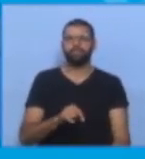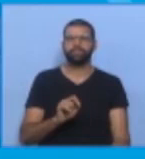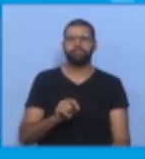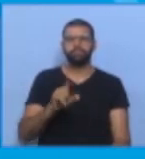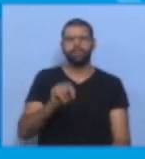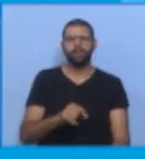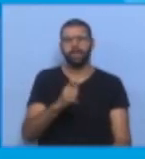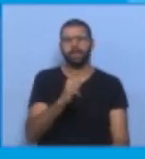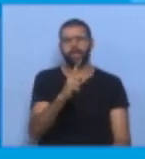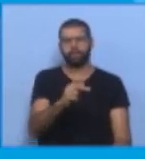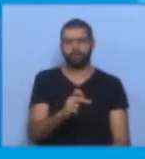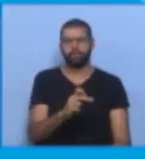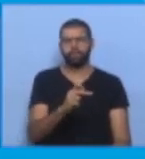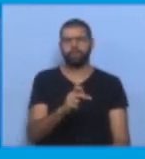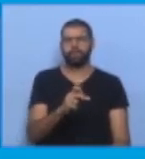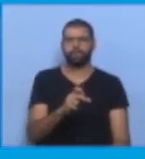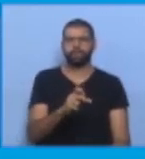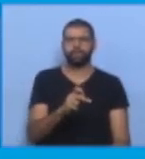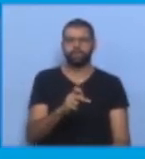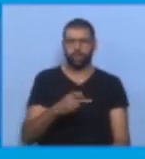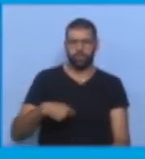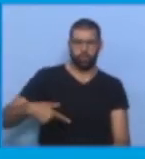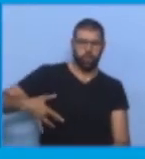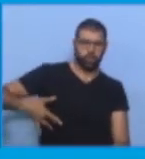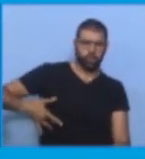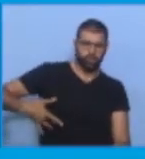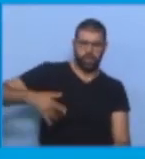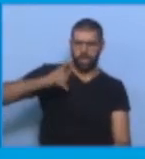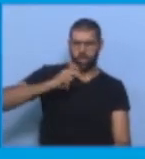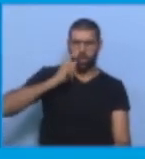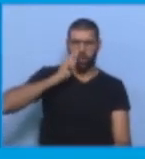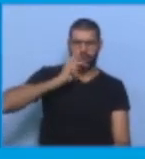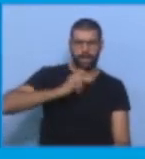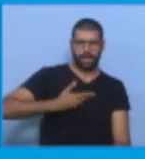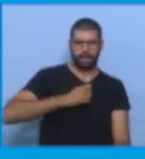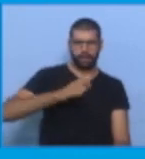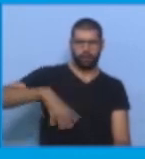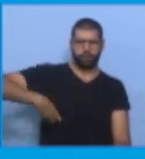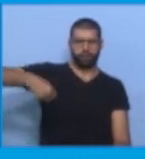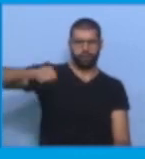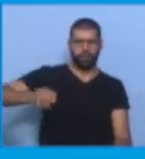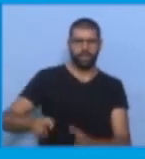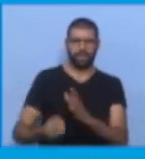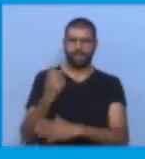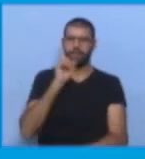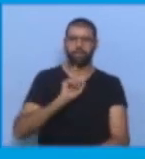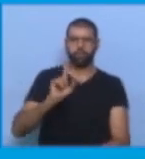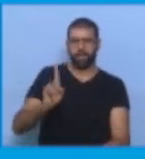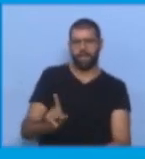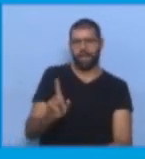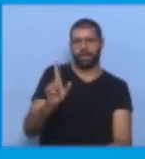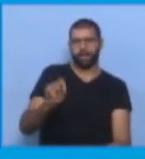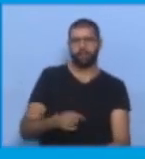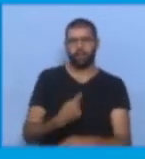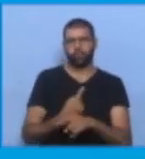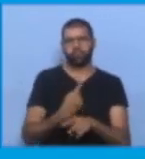uma Eva tirada da costela de Adão, que nos fala de dons preternaturais em que